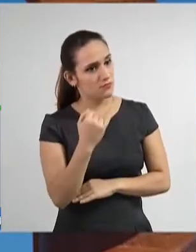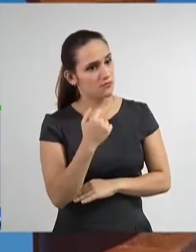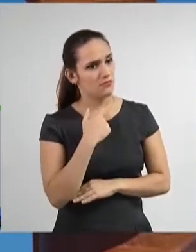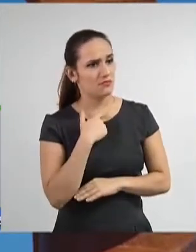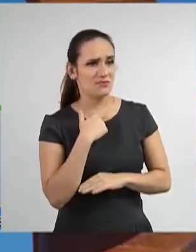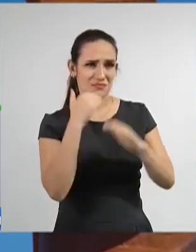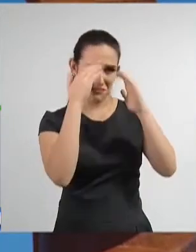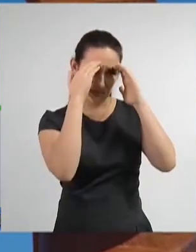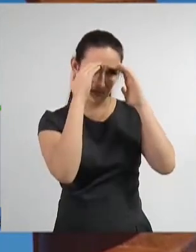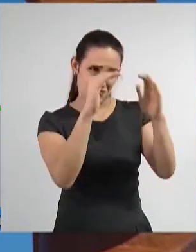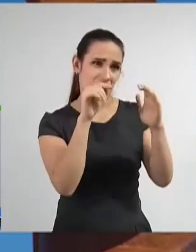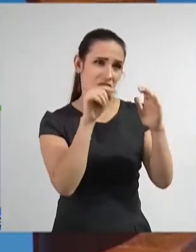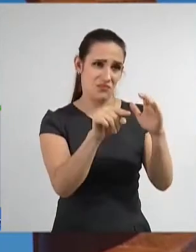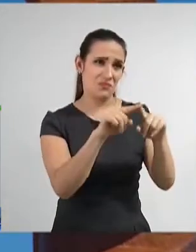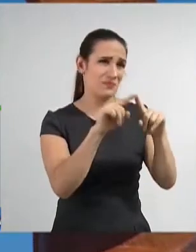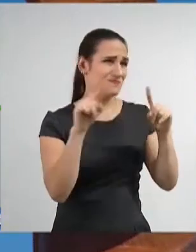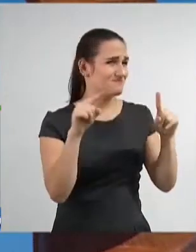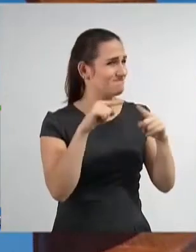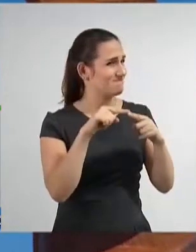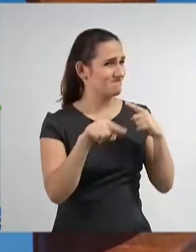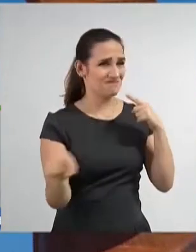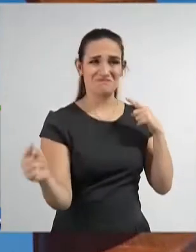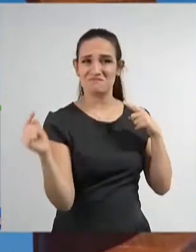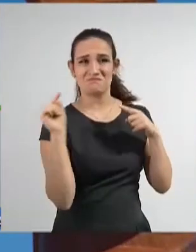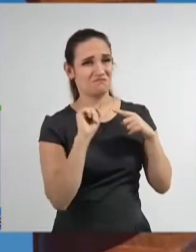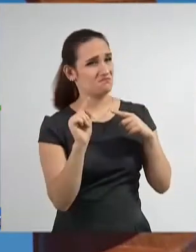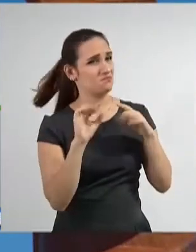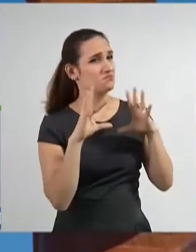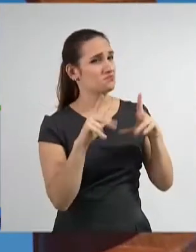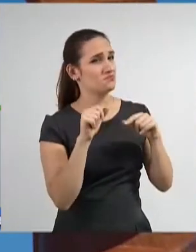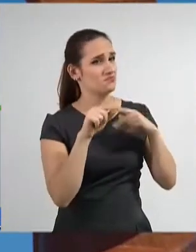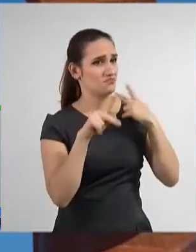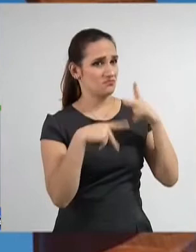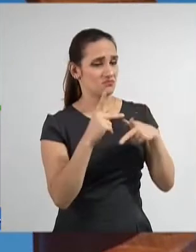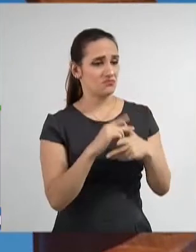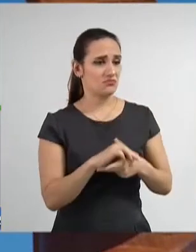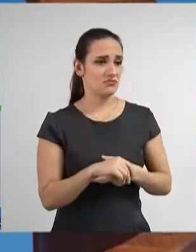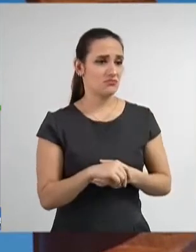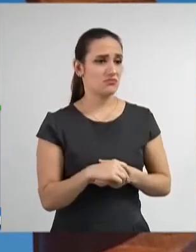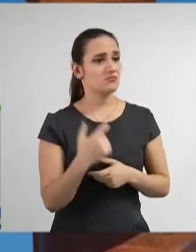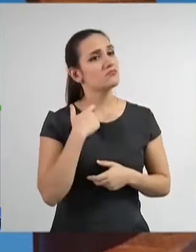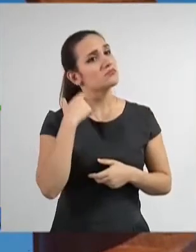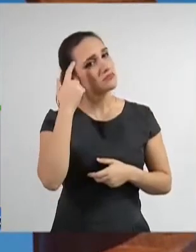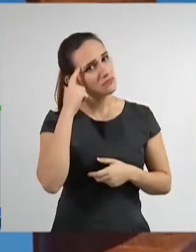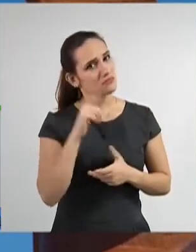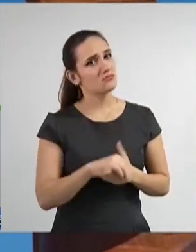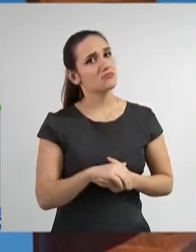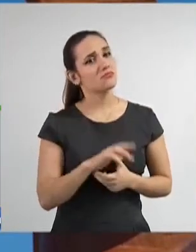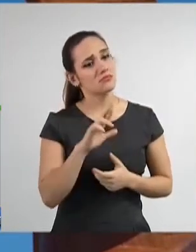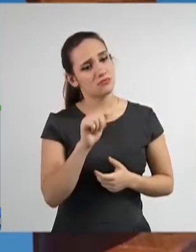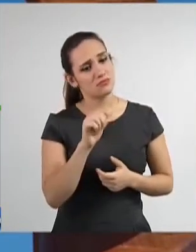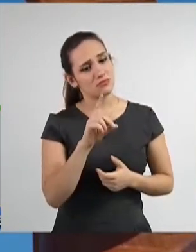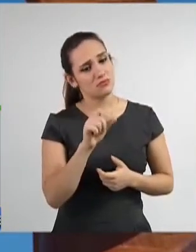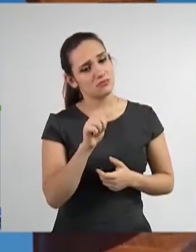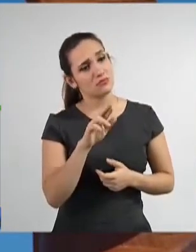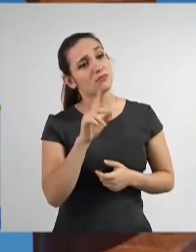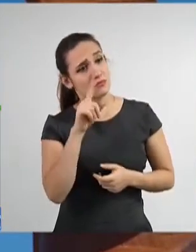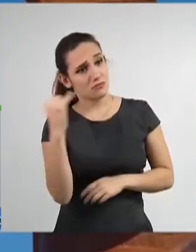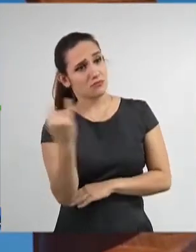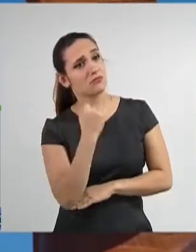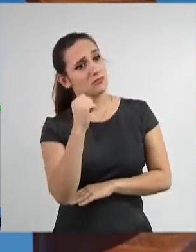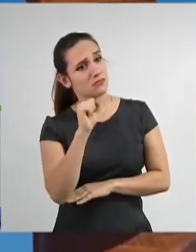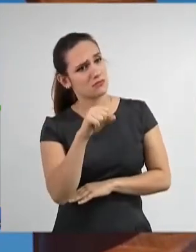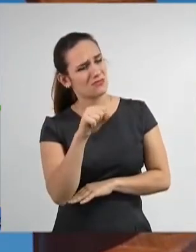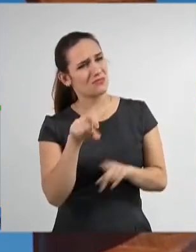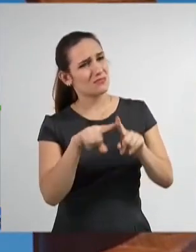vênia, eu discordo de alguns pontos da sua fala em relação aos radares. Eu acho que os radares, evidente que são importantes, mas